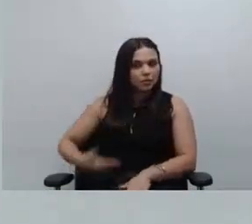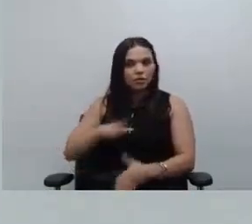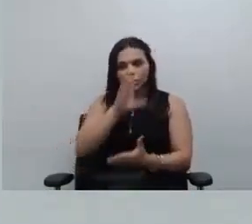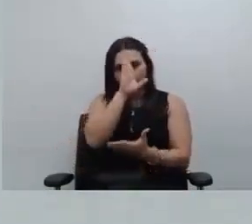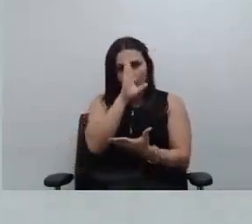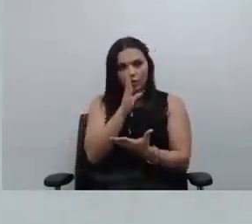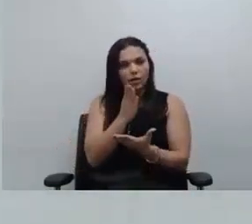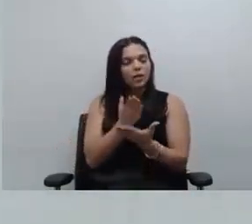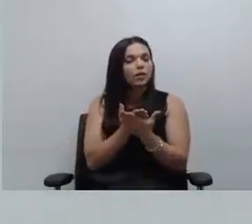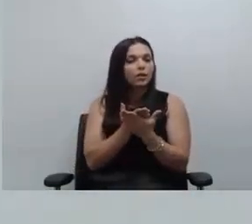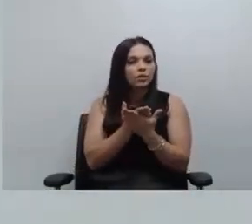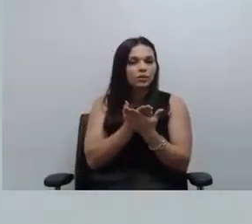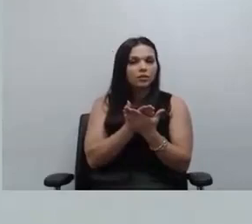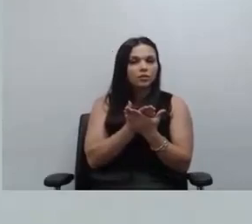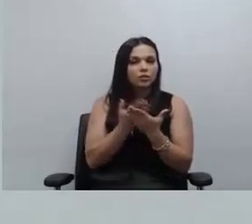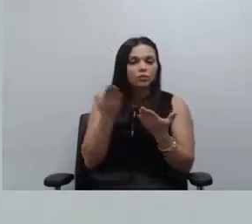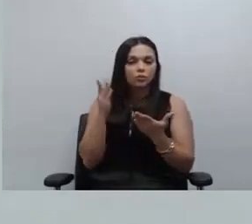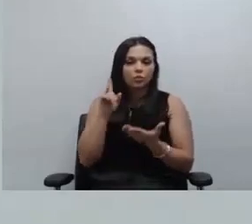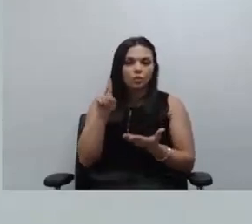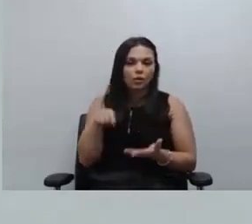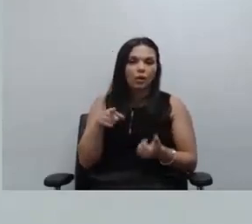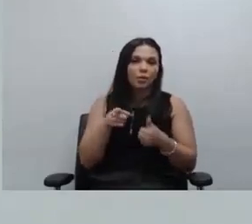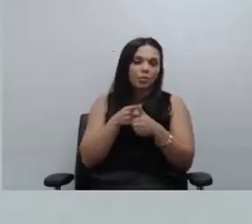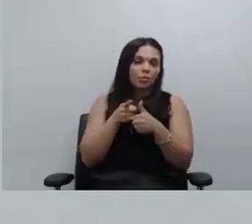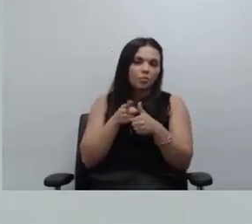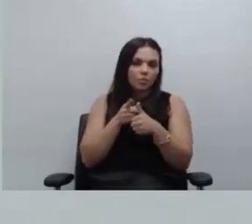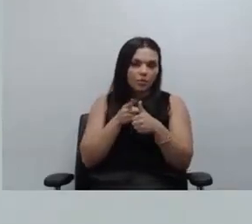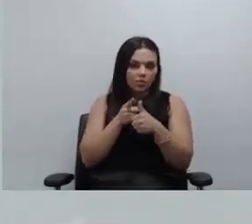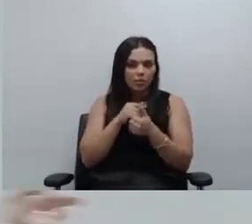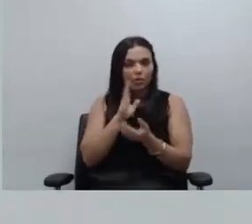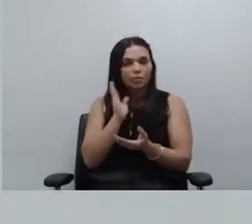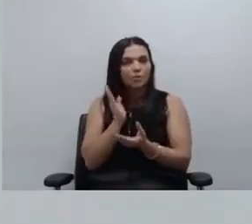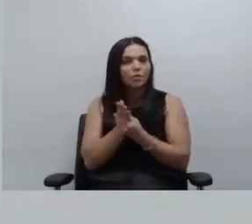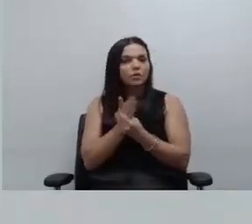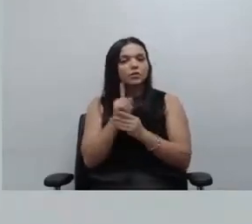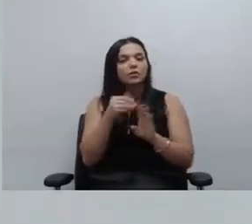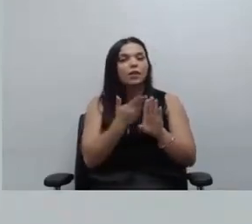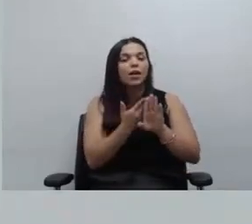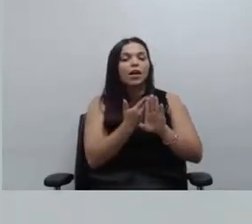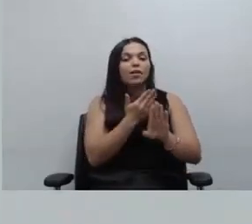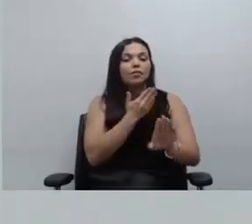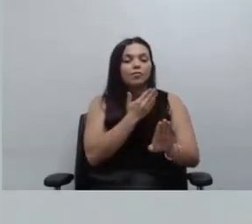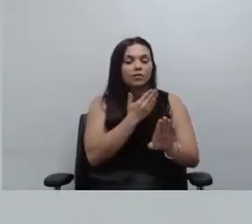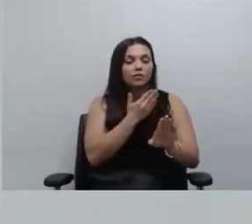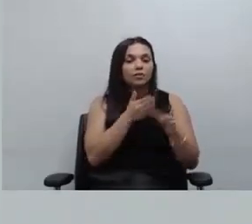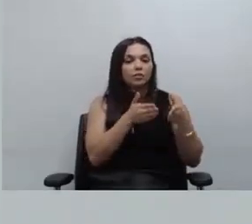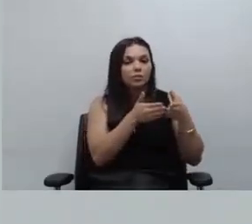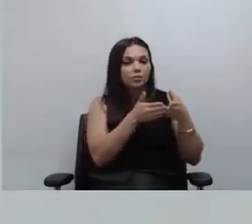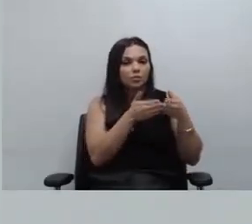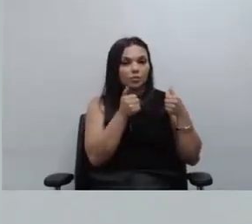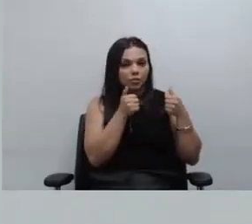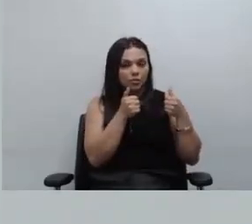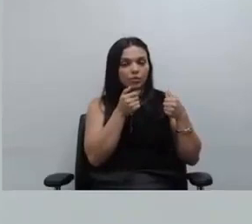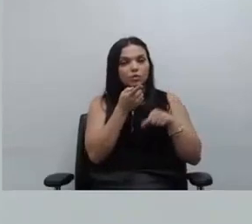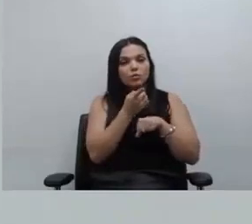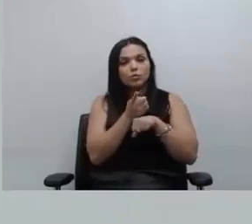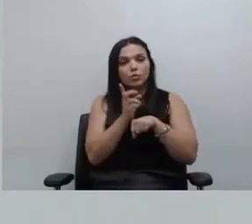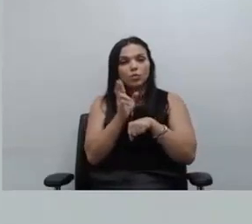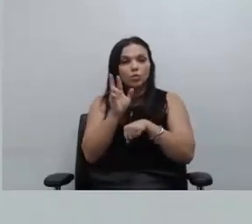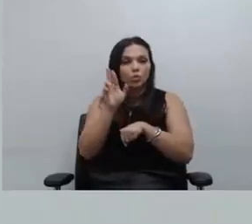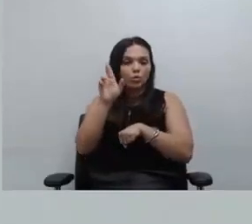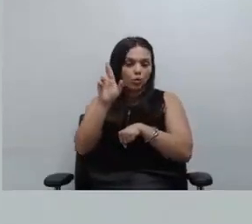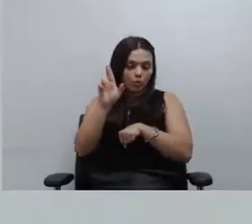que seja o nosso primeiro processo referente a pedido de afastamento para participação, para afastamento do doutorado,